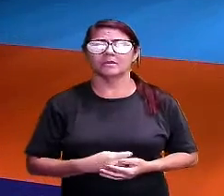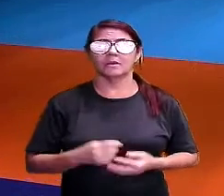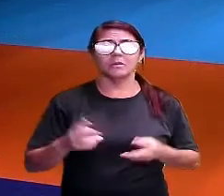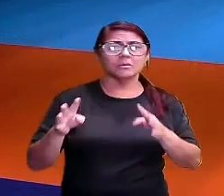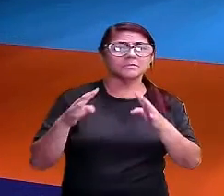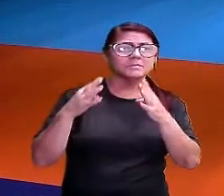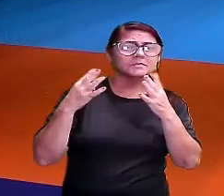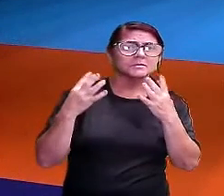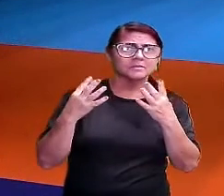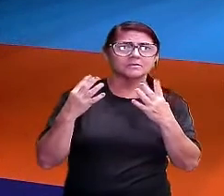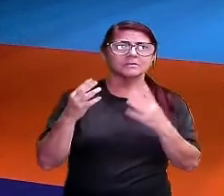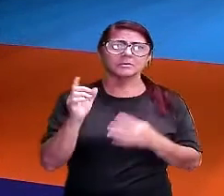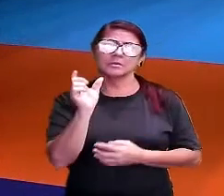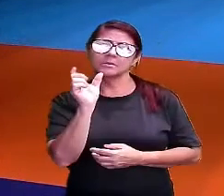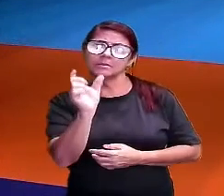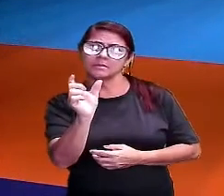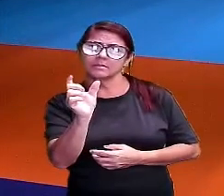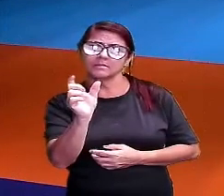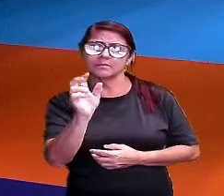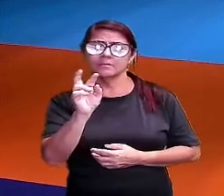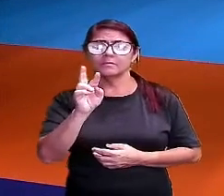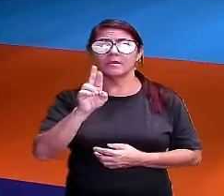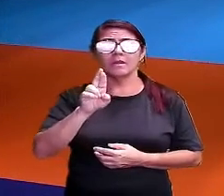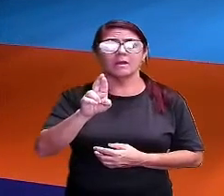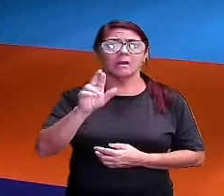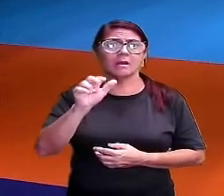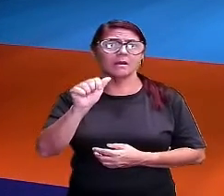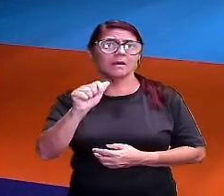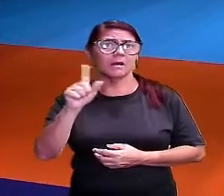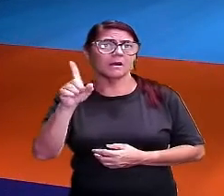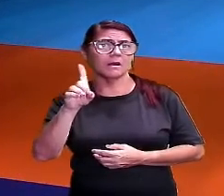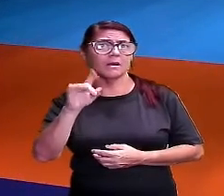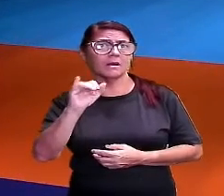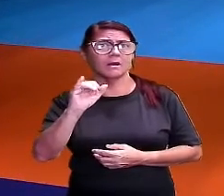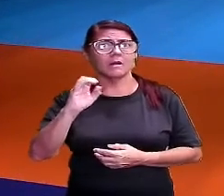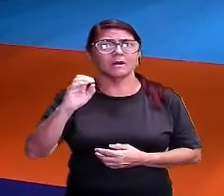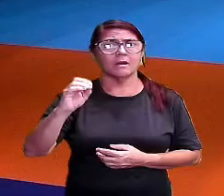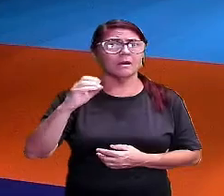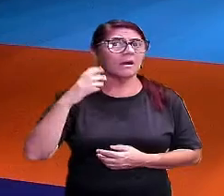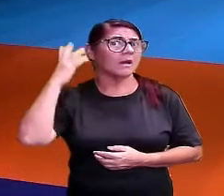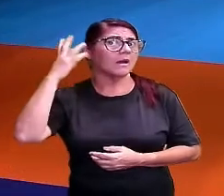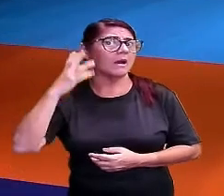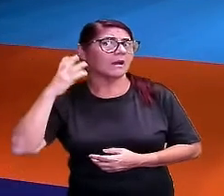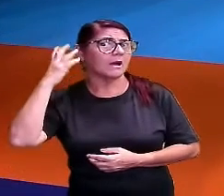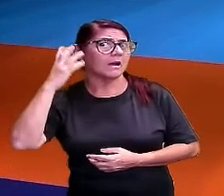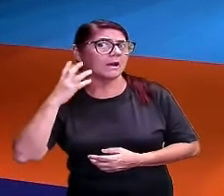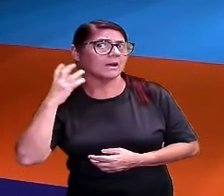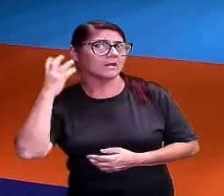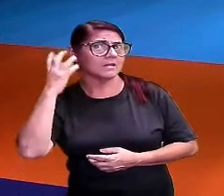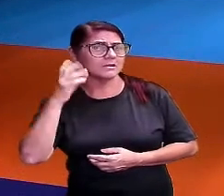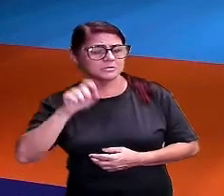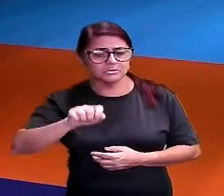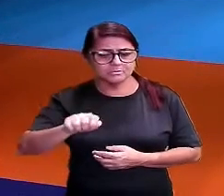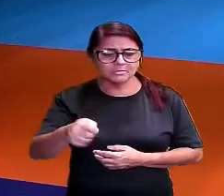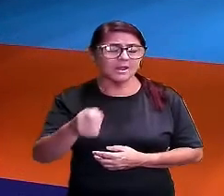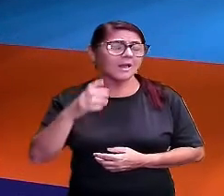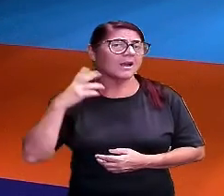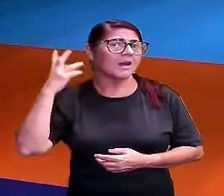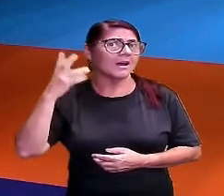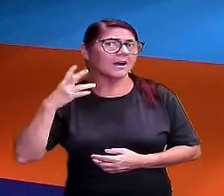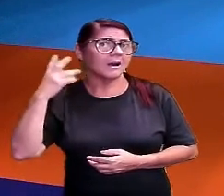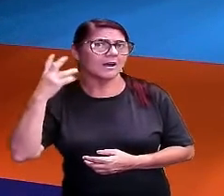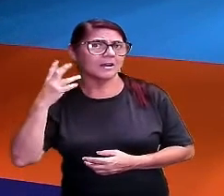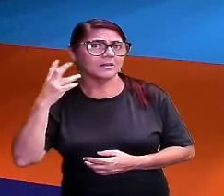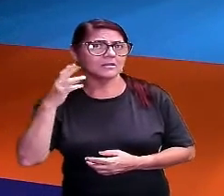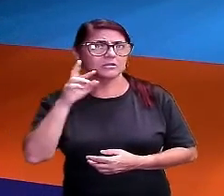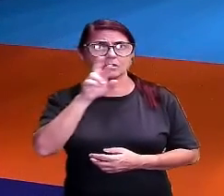ó, na palavra rádio, essa palavra aqui, rádio, ela está escrita, ó, com dois